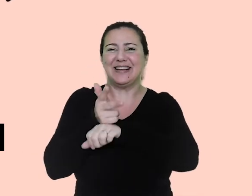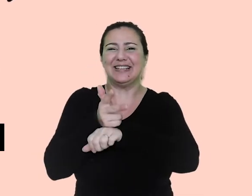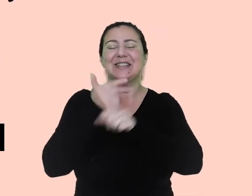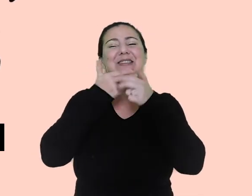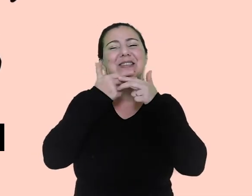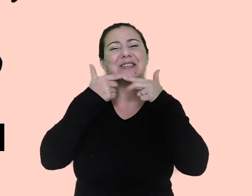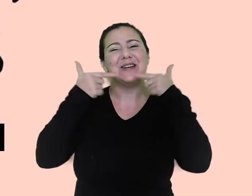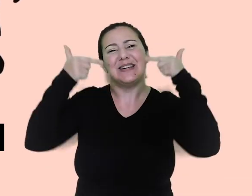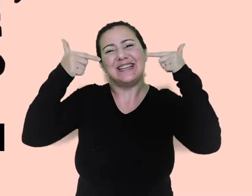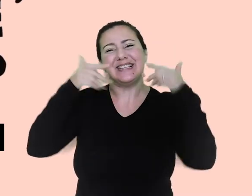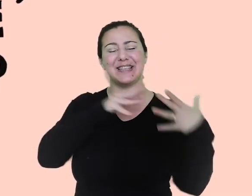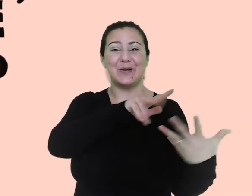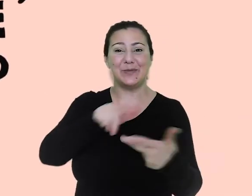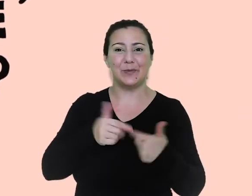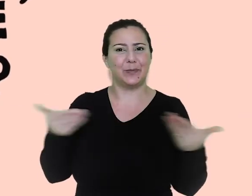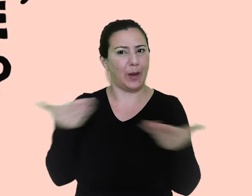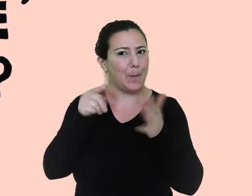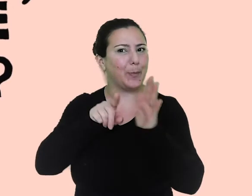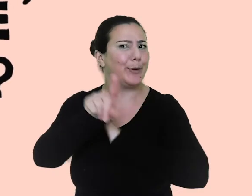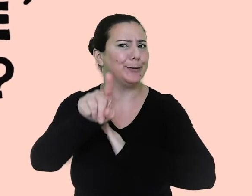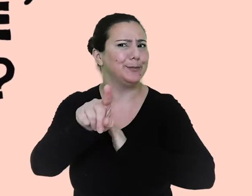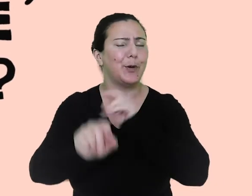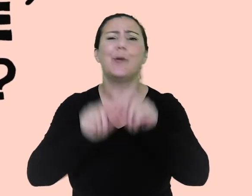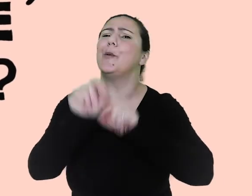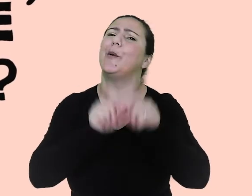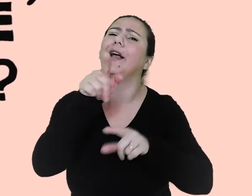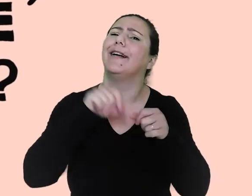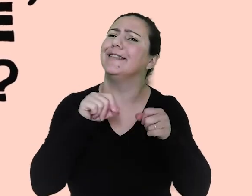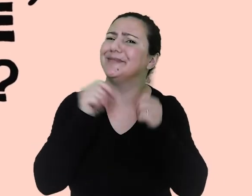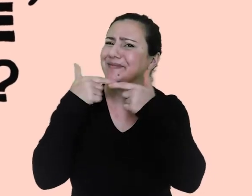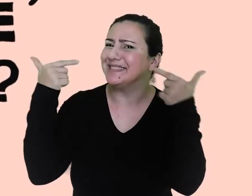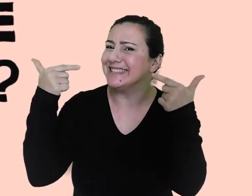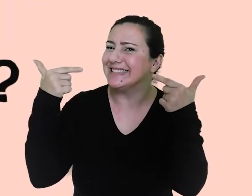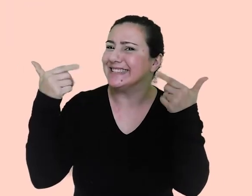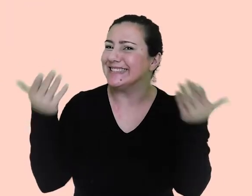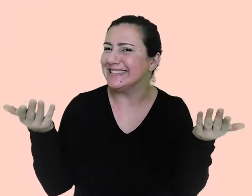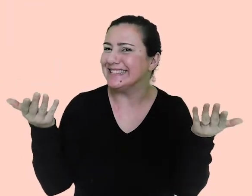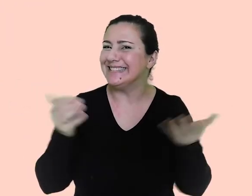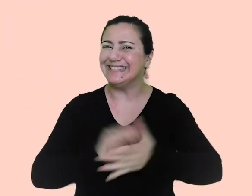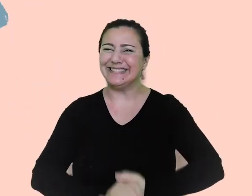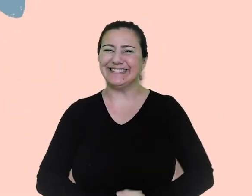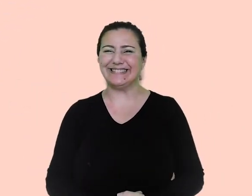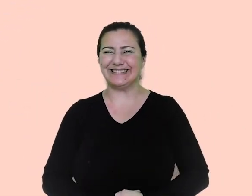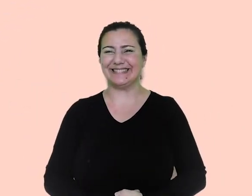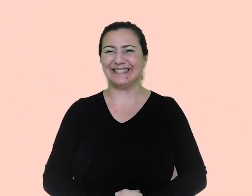intervenção sorrisos do mundo e Agora eu te pergunto o que é para sorrir e